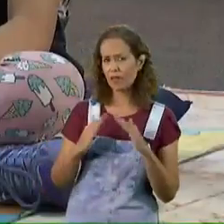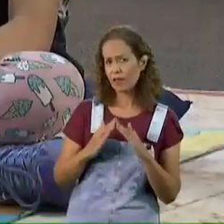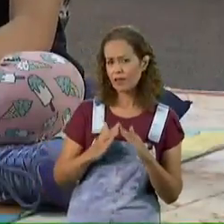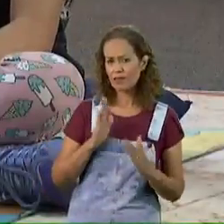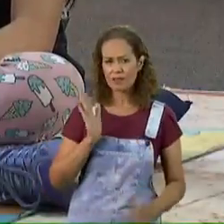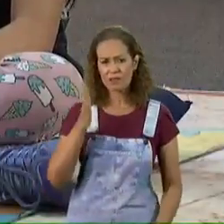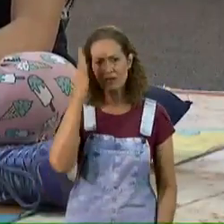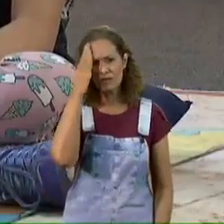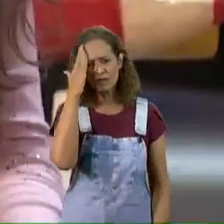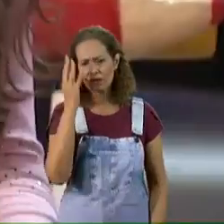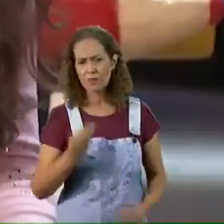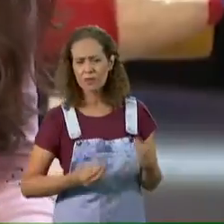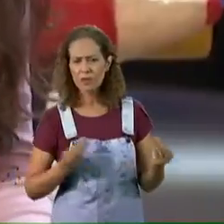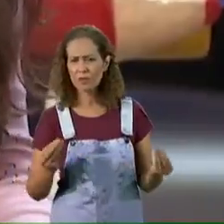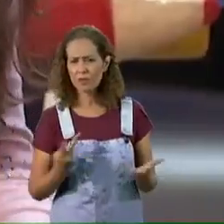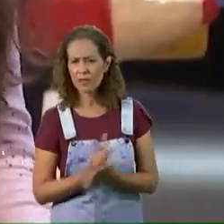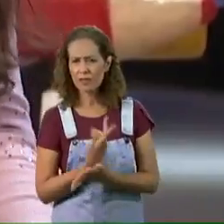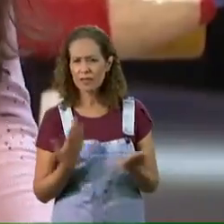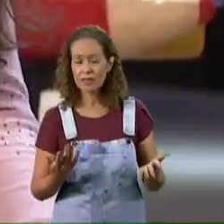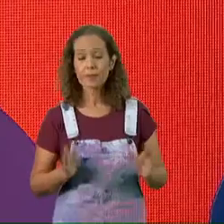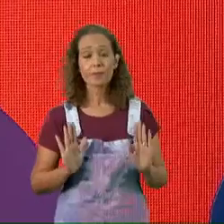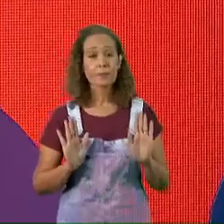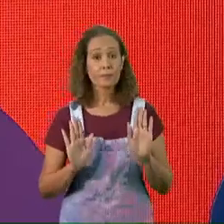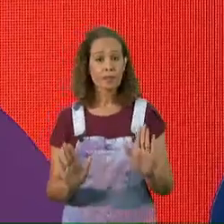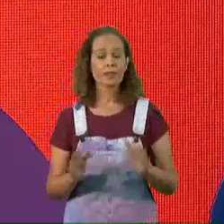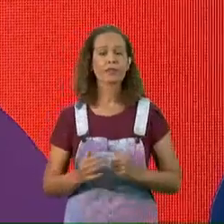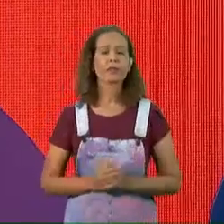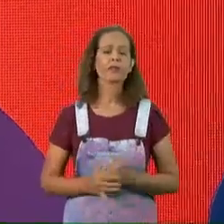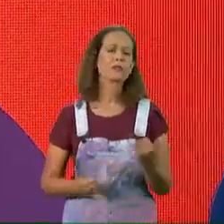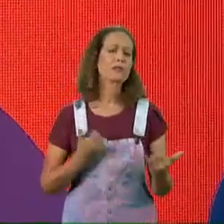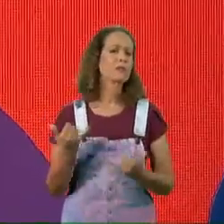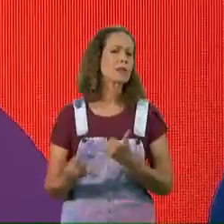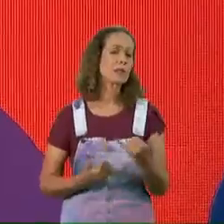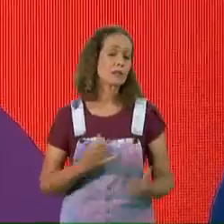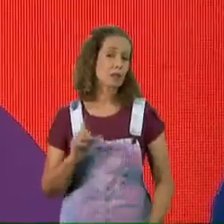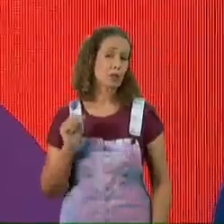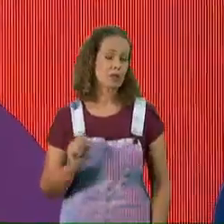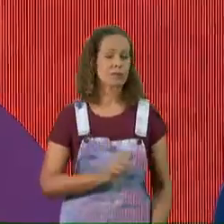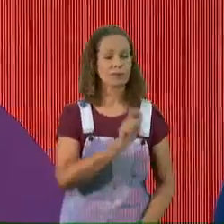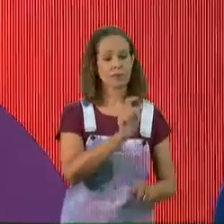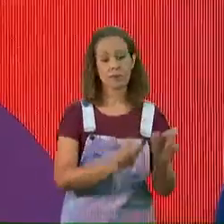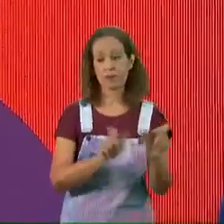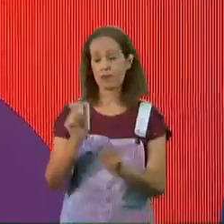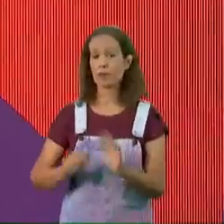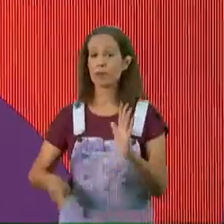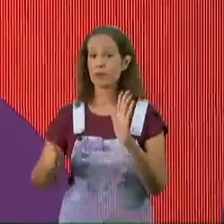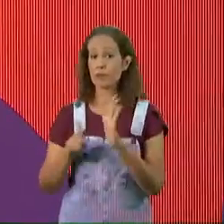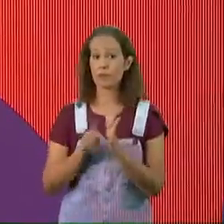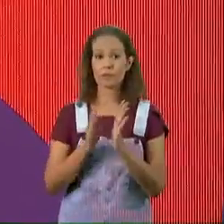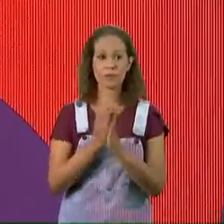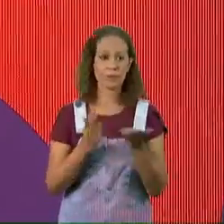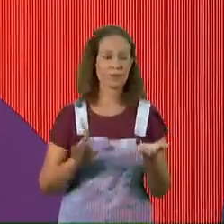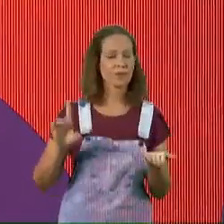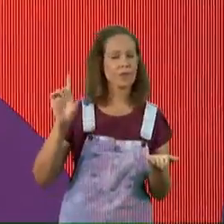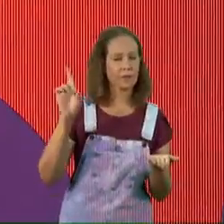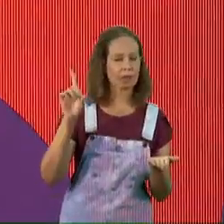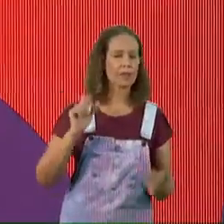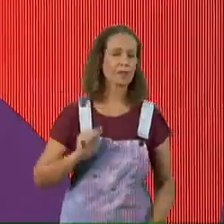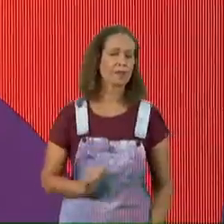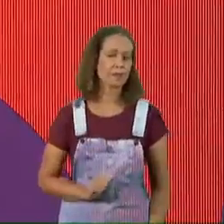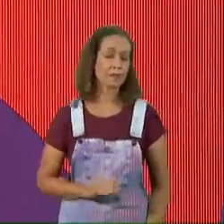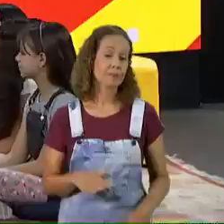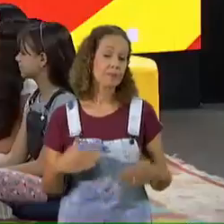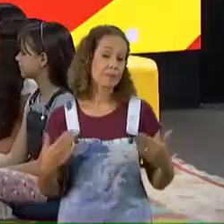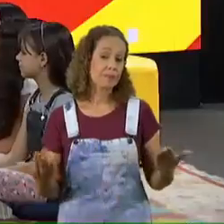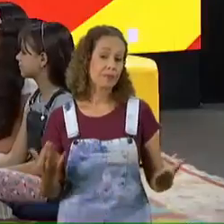funciona? Só que a brincadeira aqui é com os personagens da Bíblia. Olha só. Então vamos lá. Eu